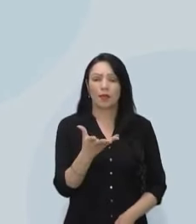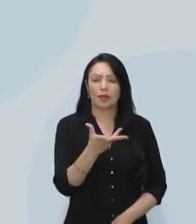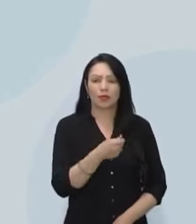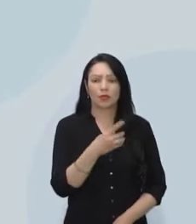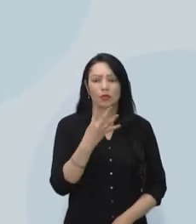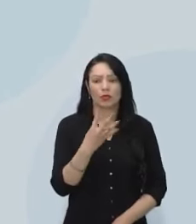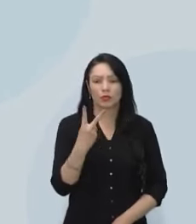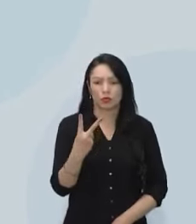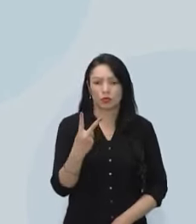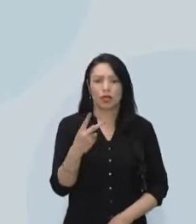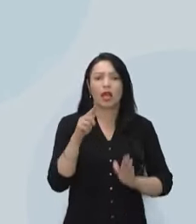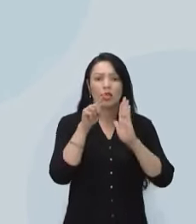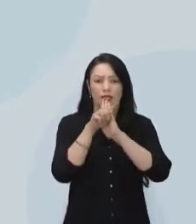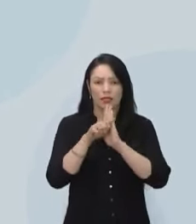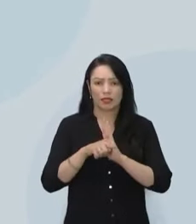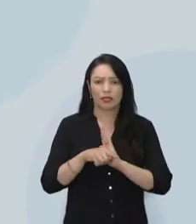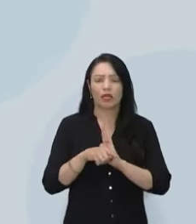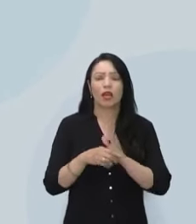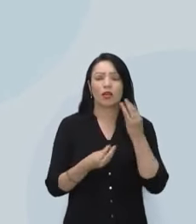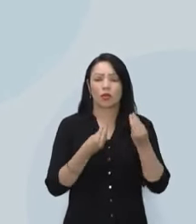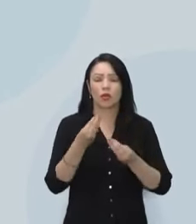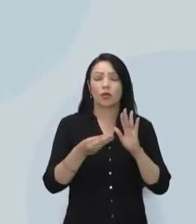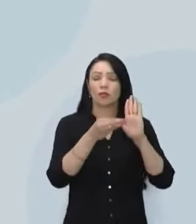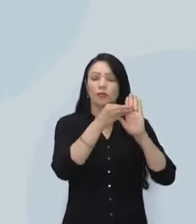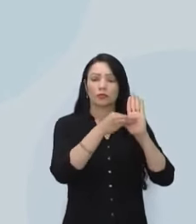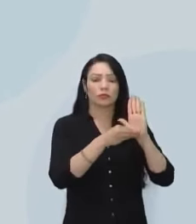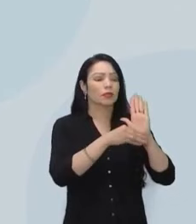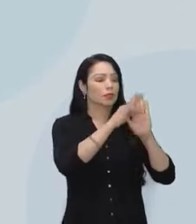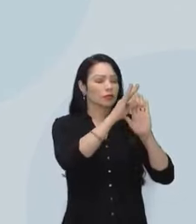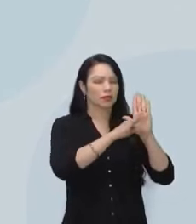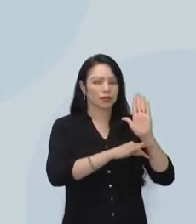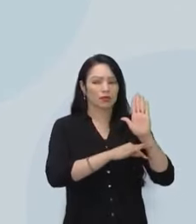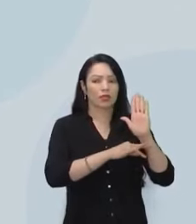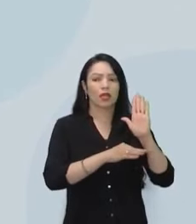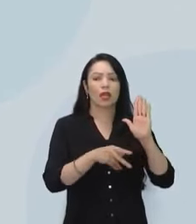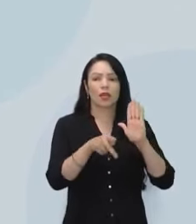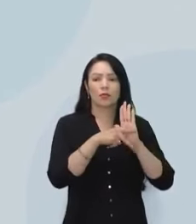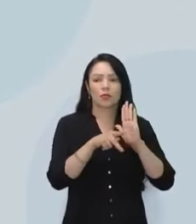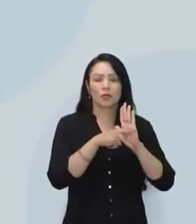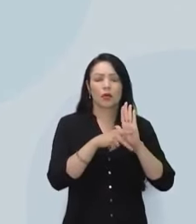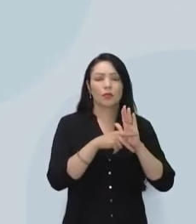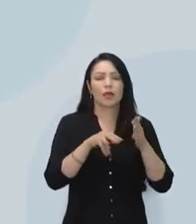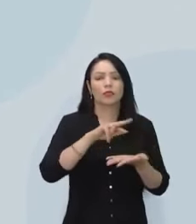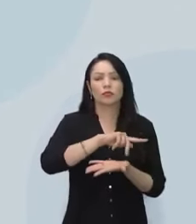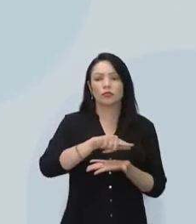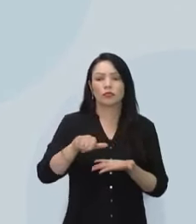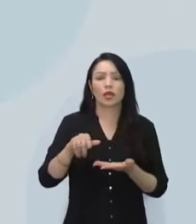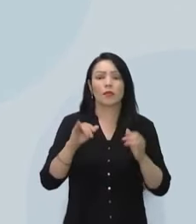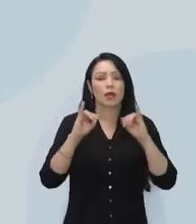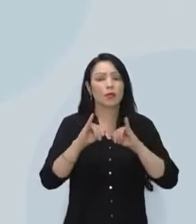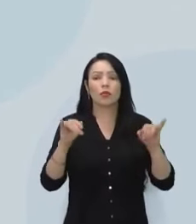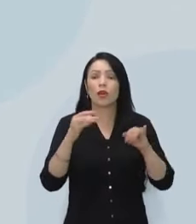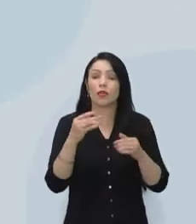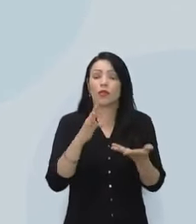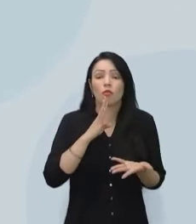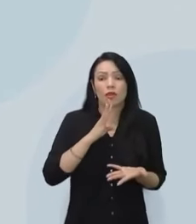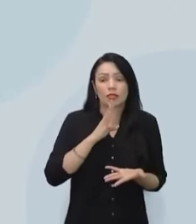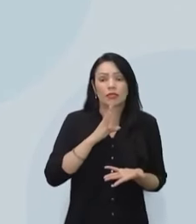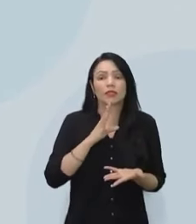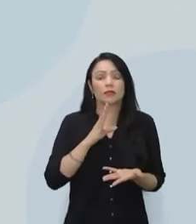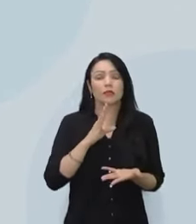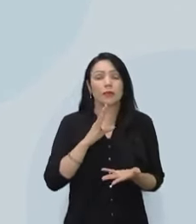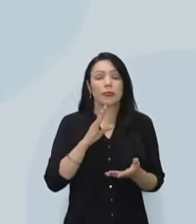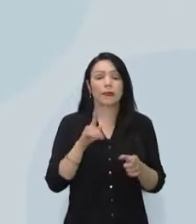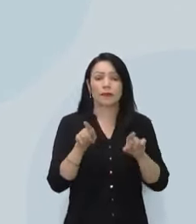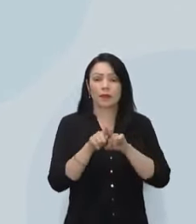essa habilidade? Analisar a construção composicional dos textos pertencentes a gêneros relacionados à divulgação de conhecimentos e